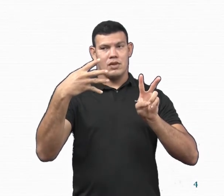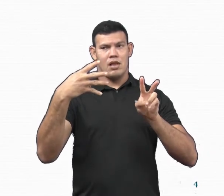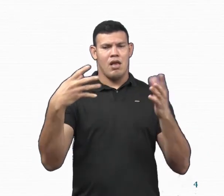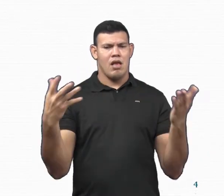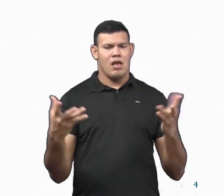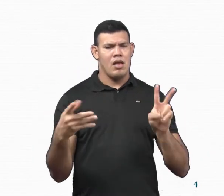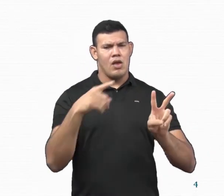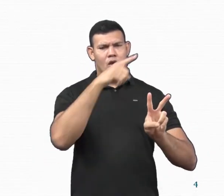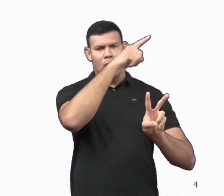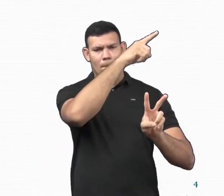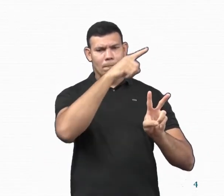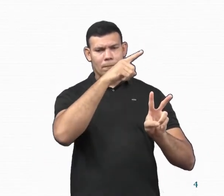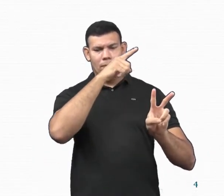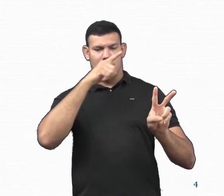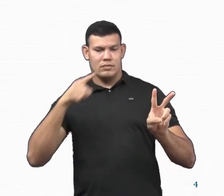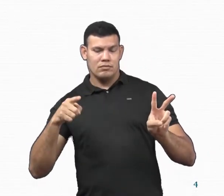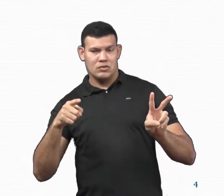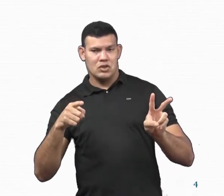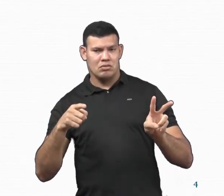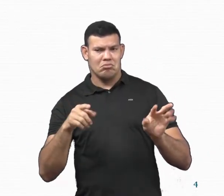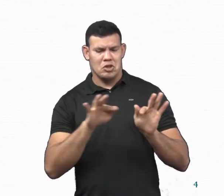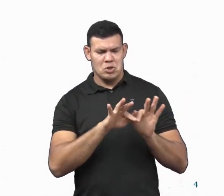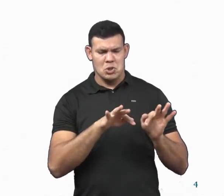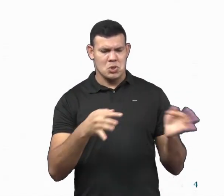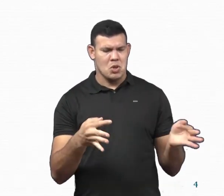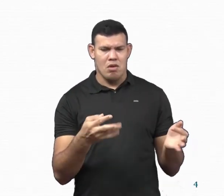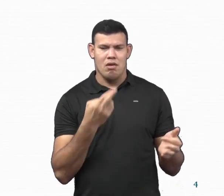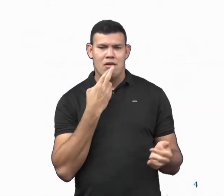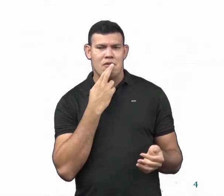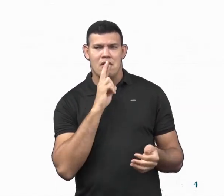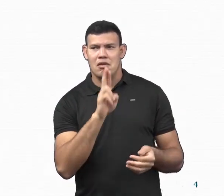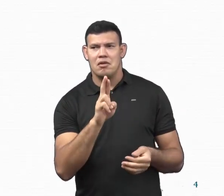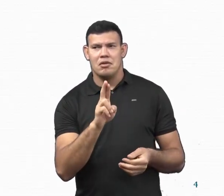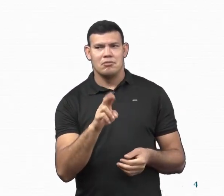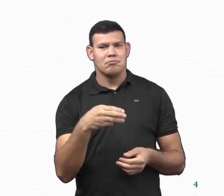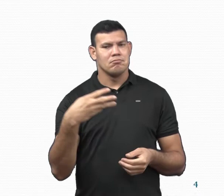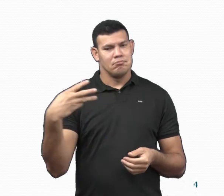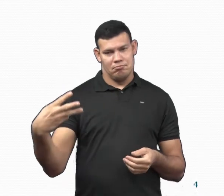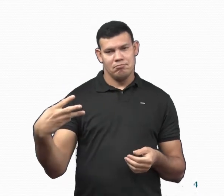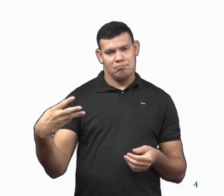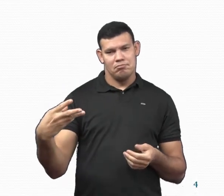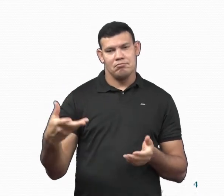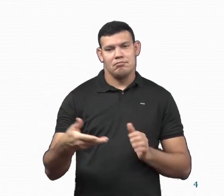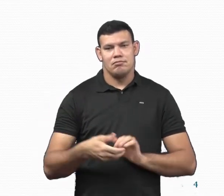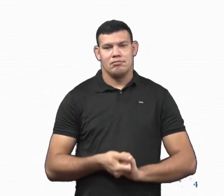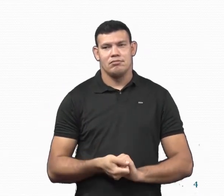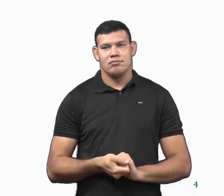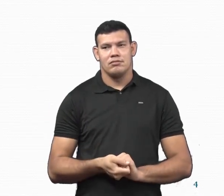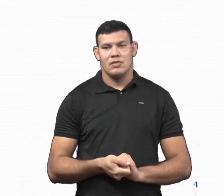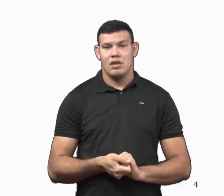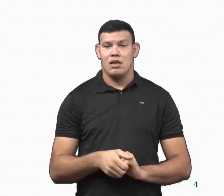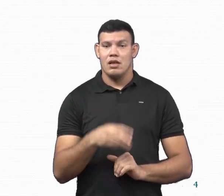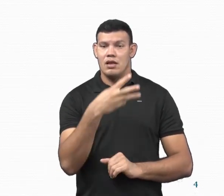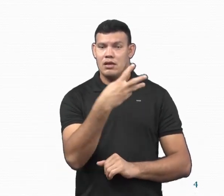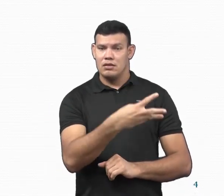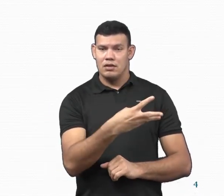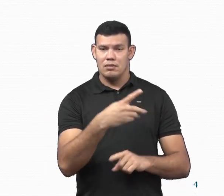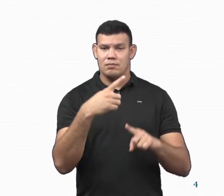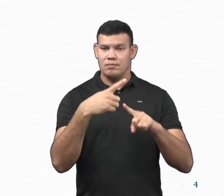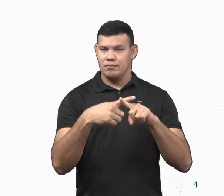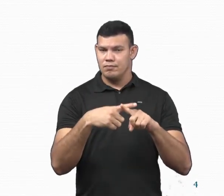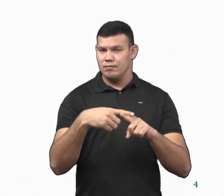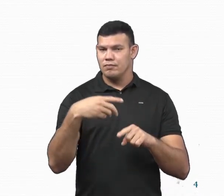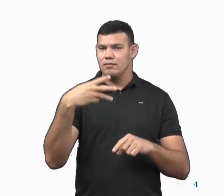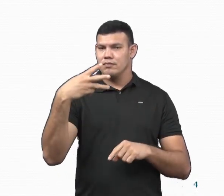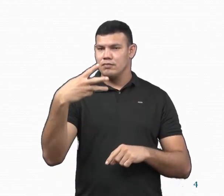sobrar simplesmente o 3. Então, a raiz quarta de 81 é 3, pois 3 vezes